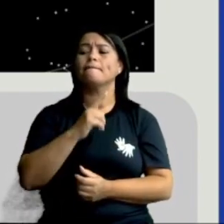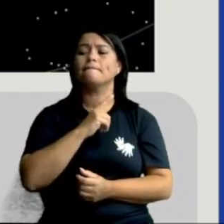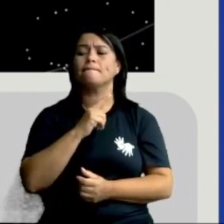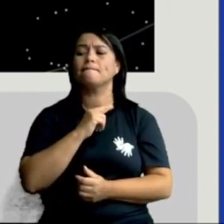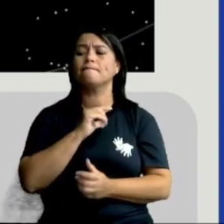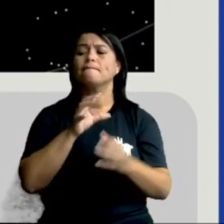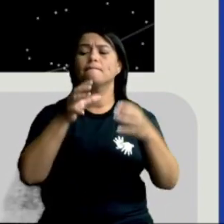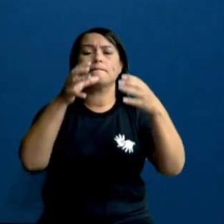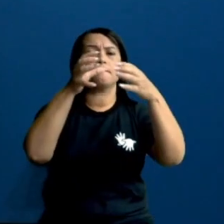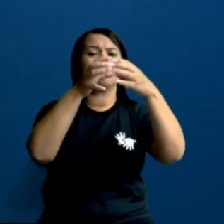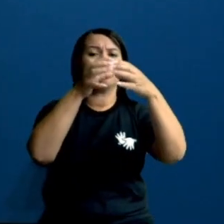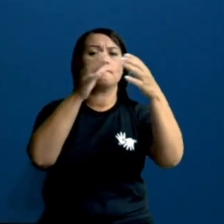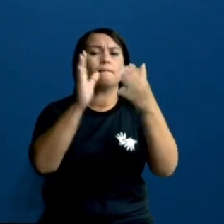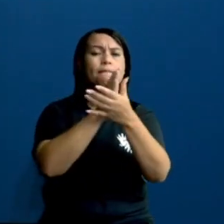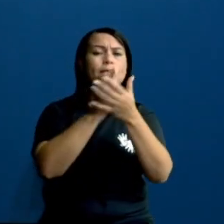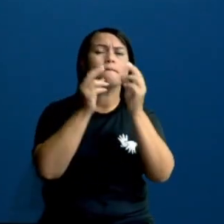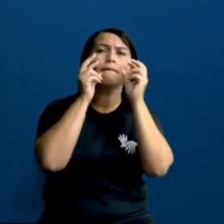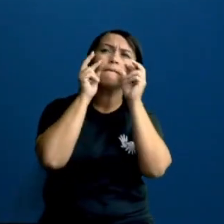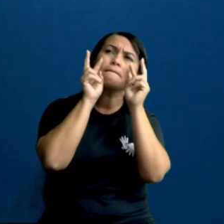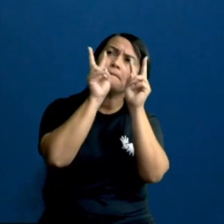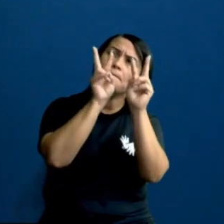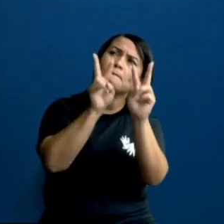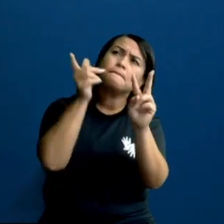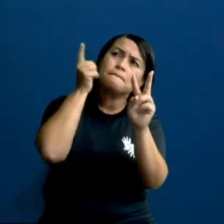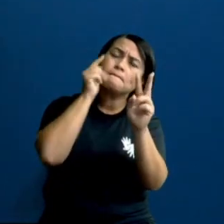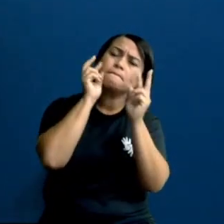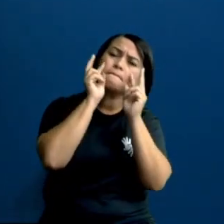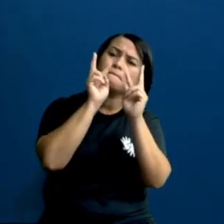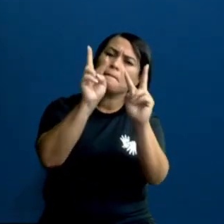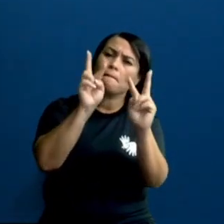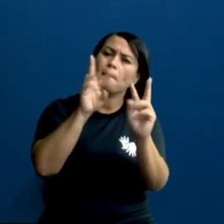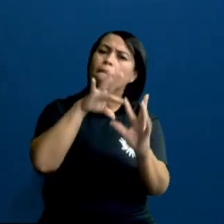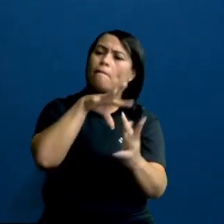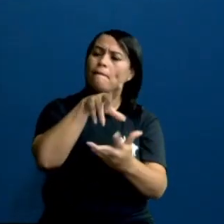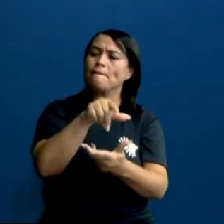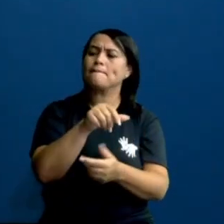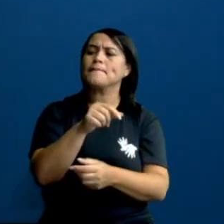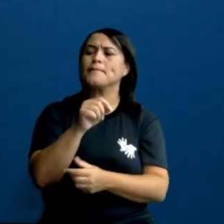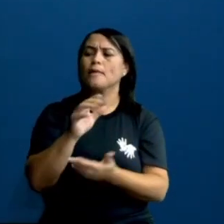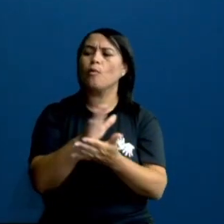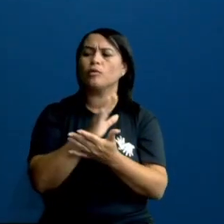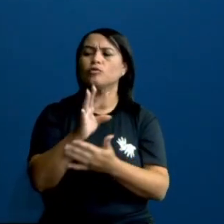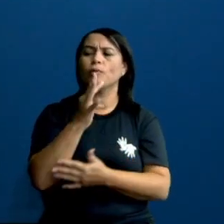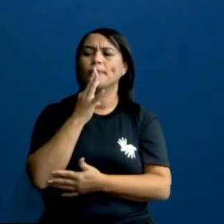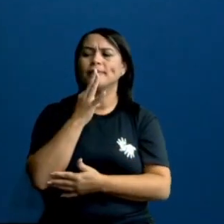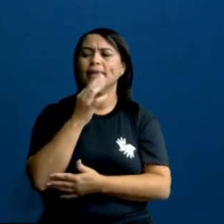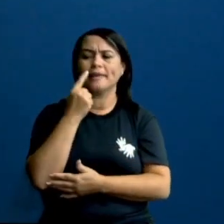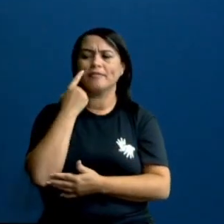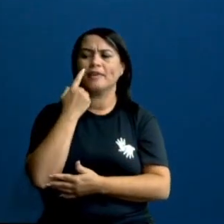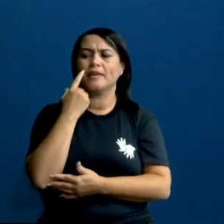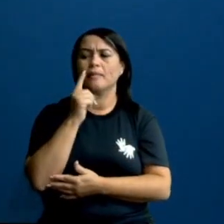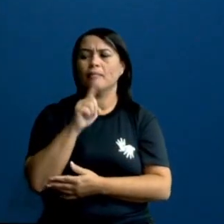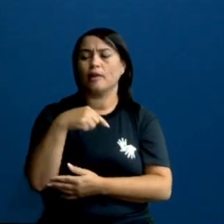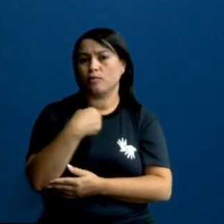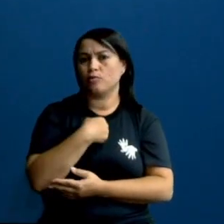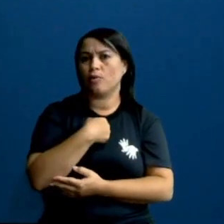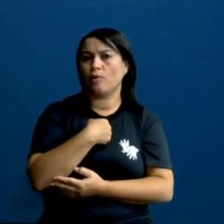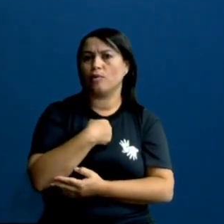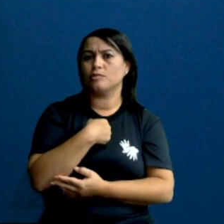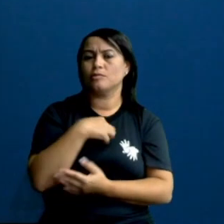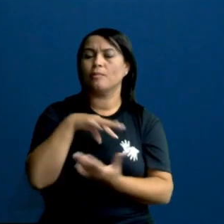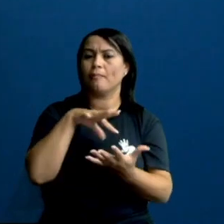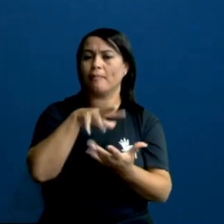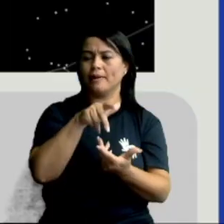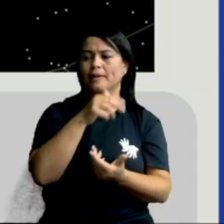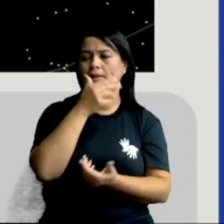Constelações visíveis do planeta Terra. Então, aqui tem algumas constelações que são visíveis para nós, certo? Para o nosso